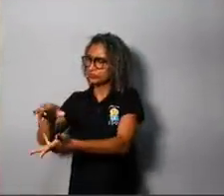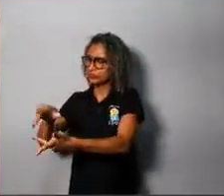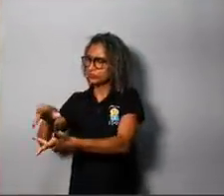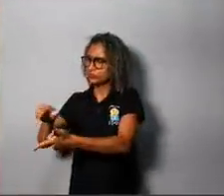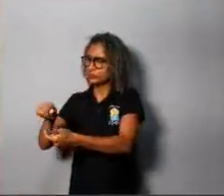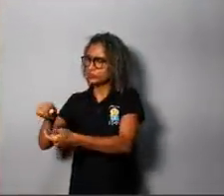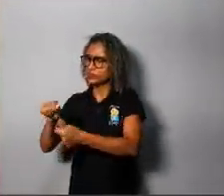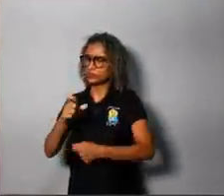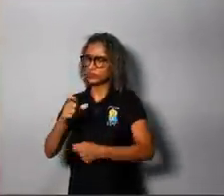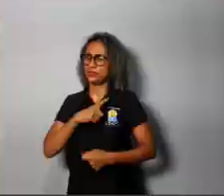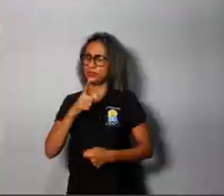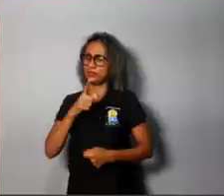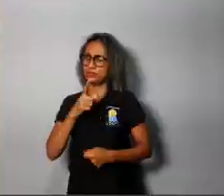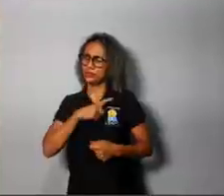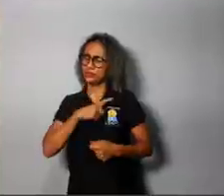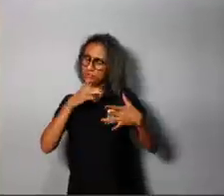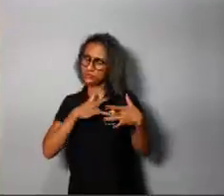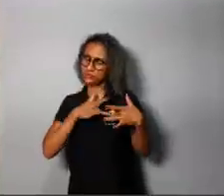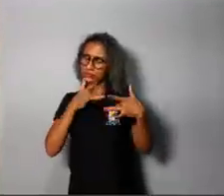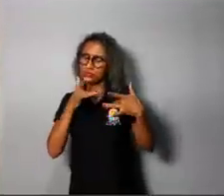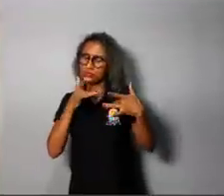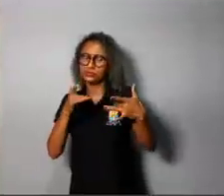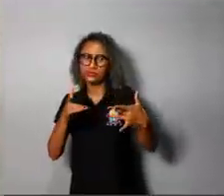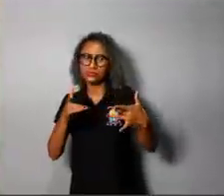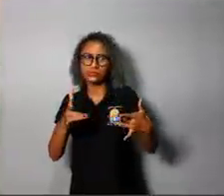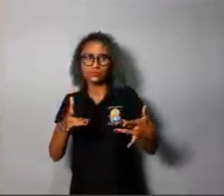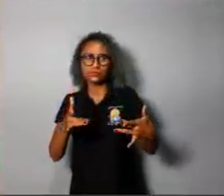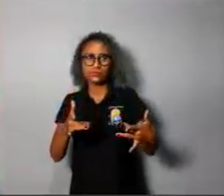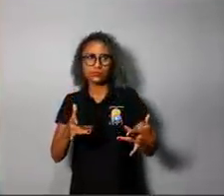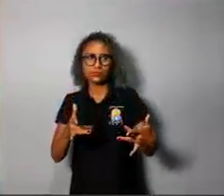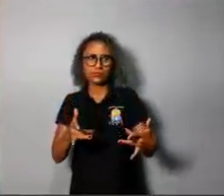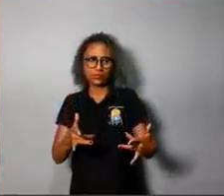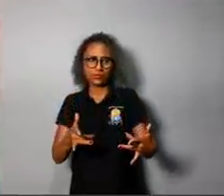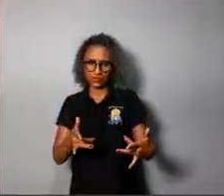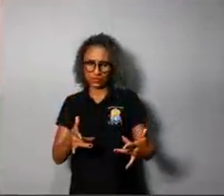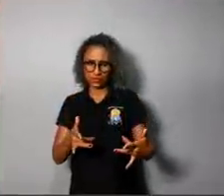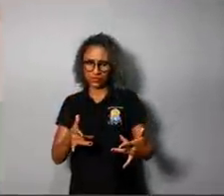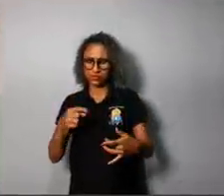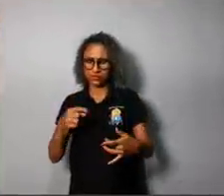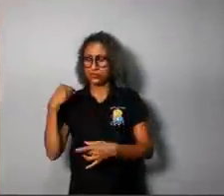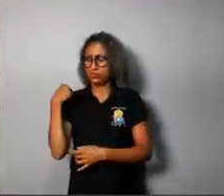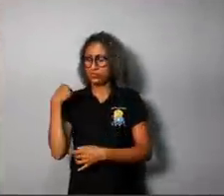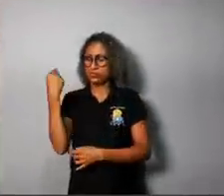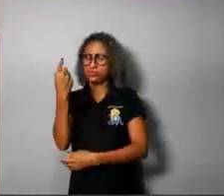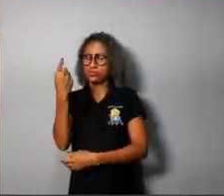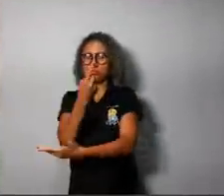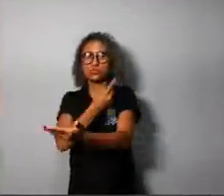Yeah.